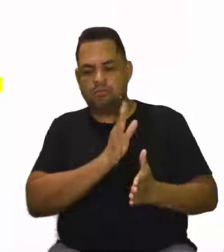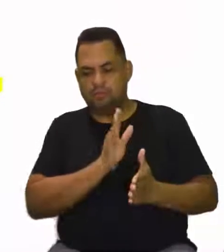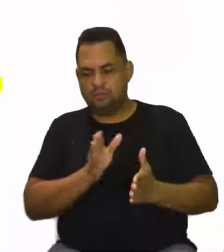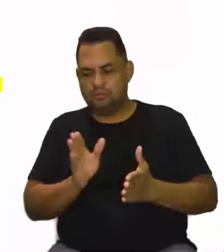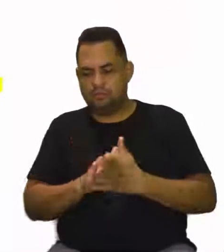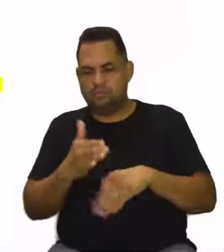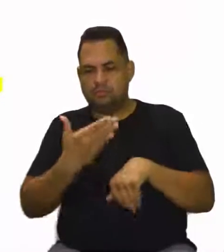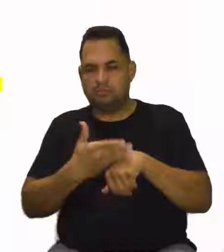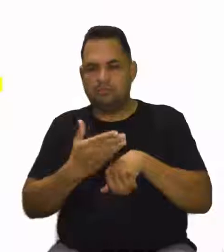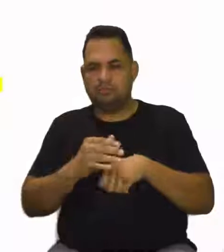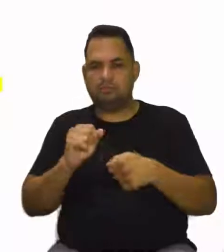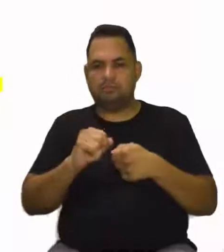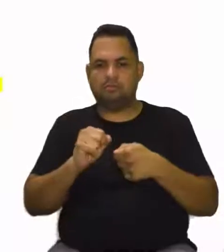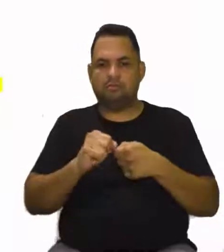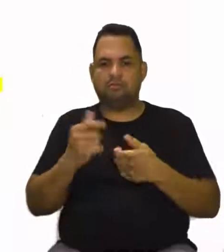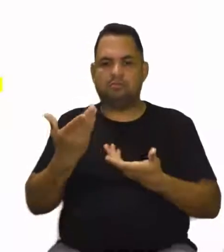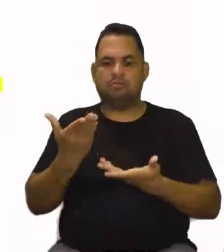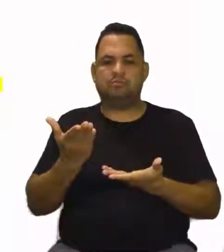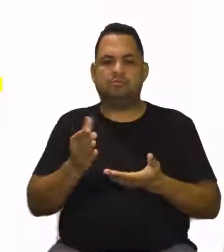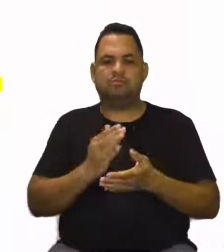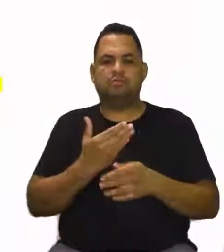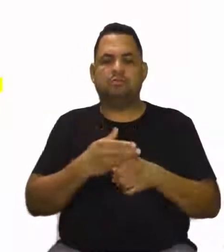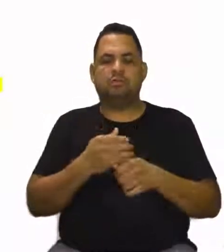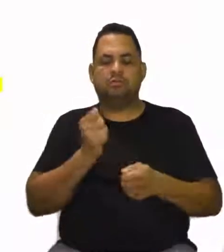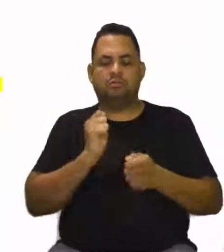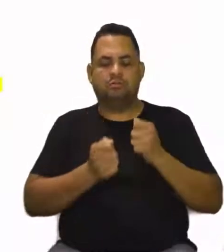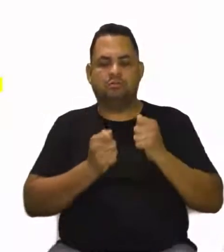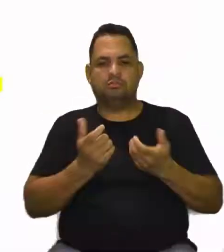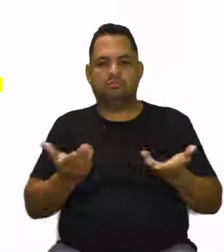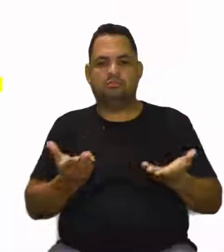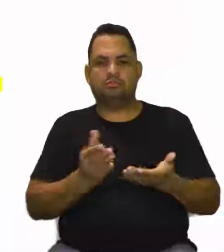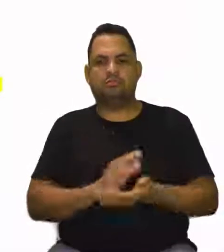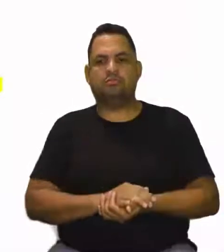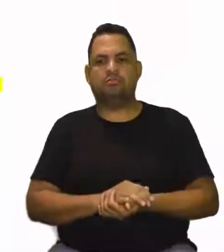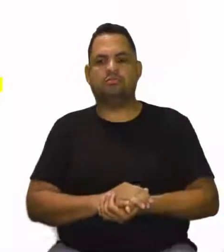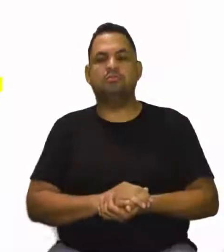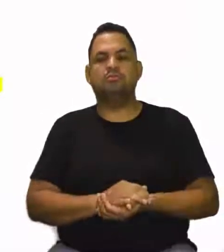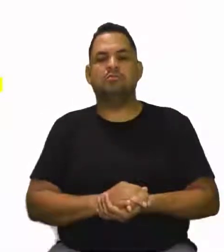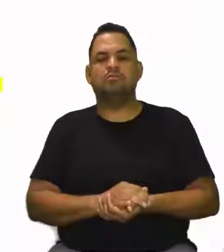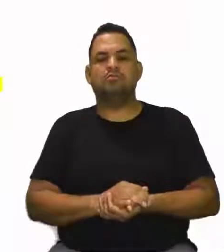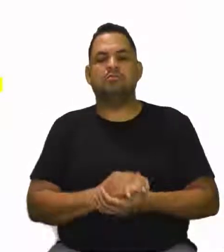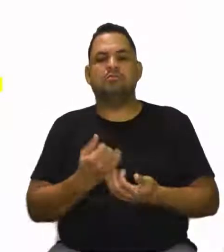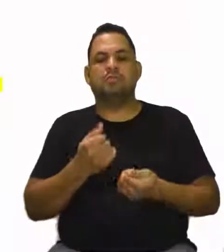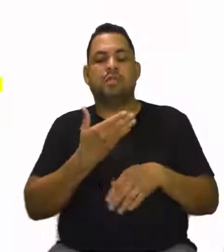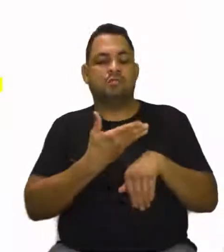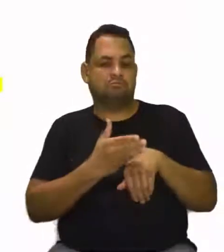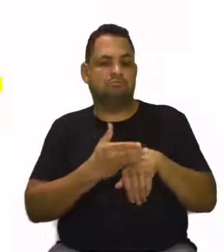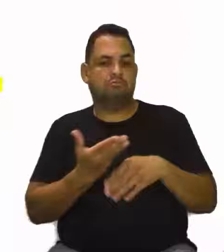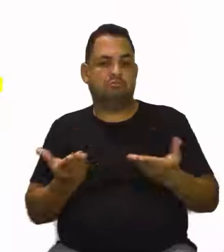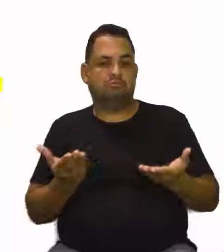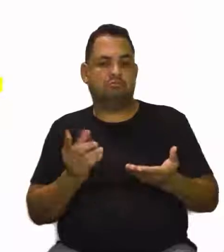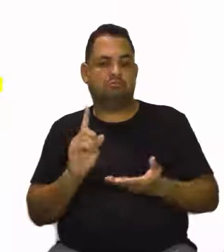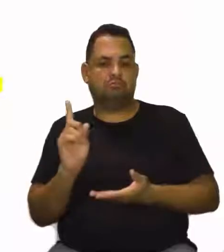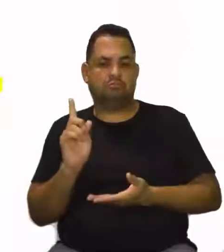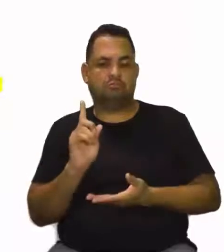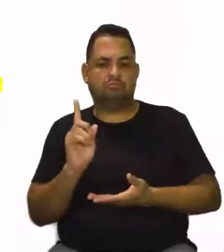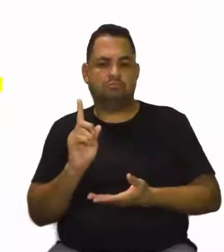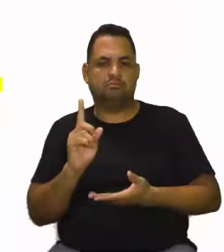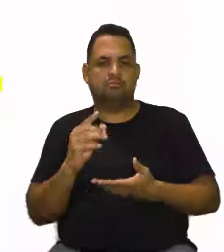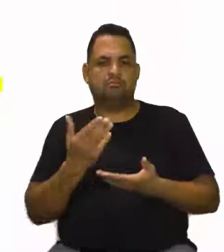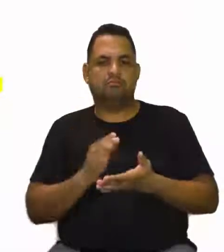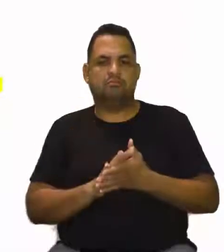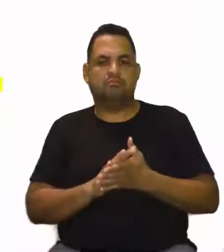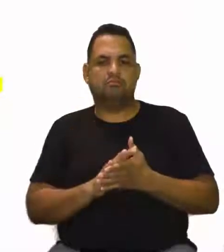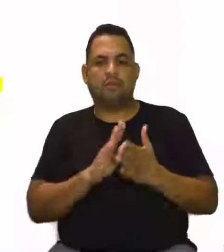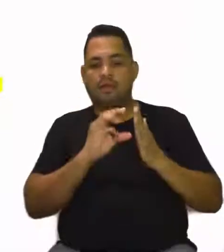e vou fazer o treinamento funcional. O treinamento funcional é exercício? Não, ele